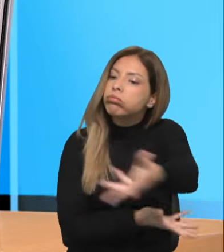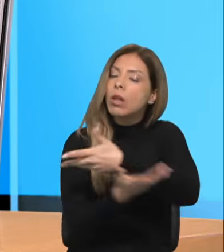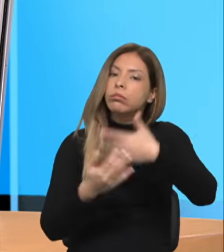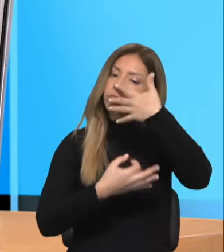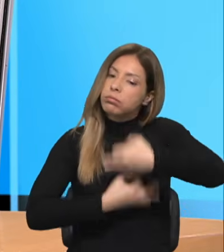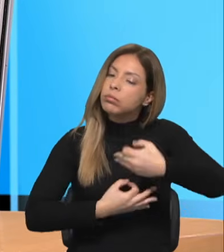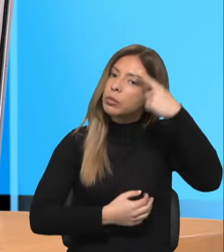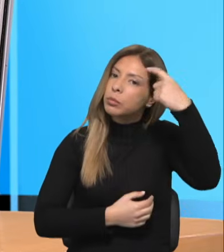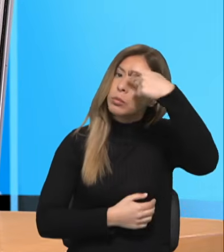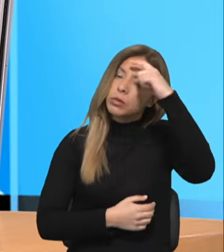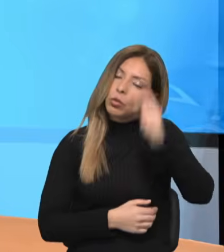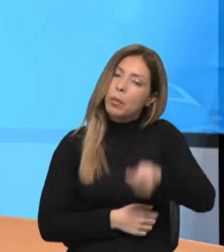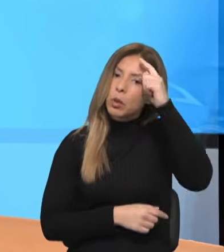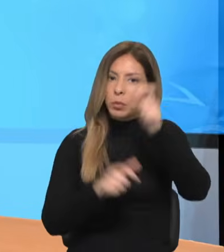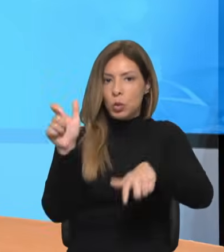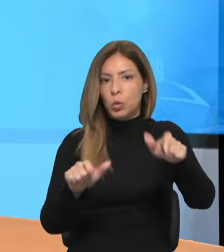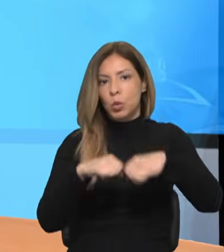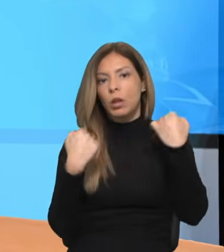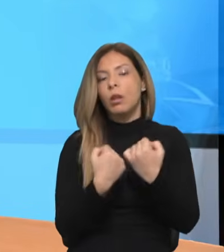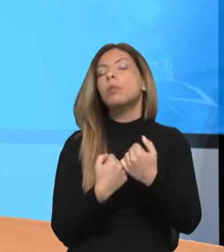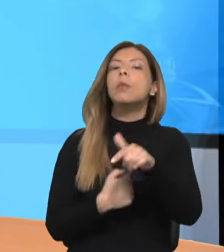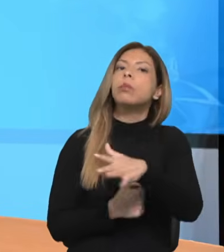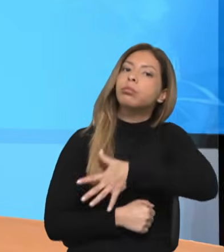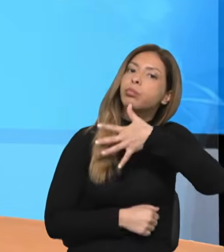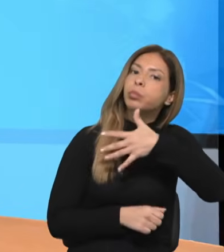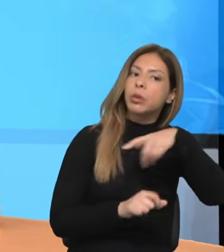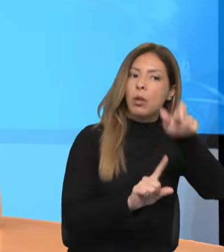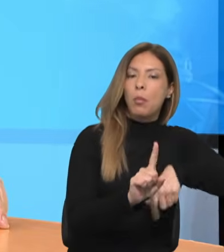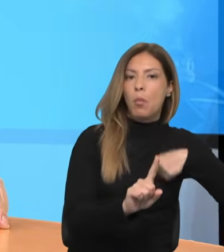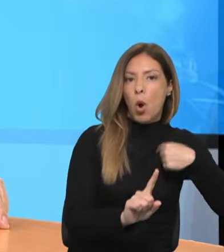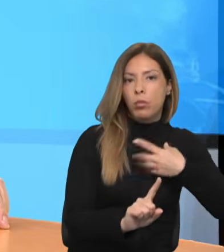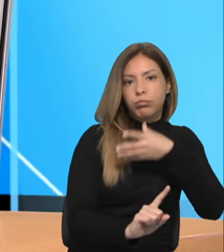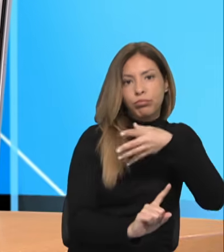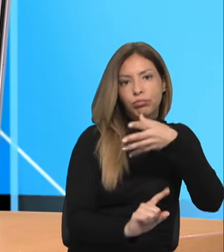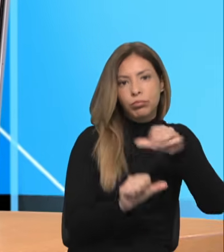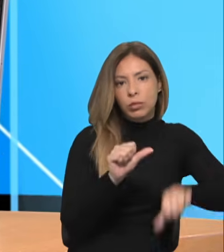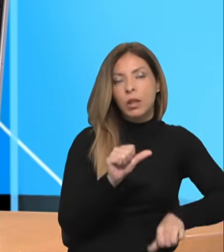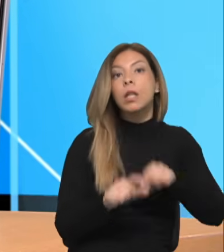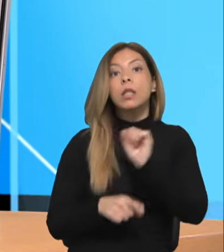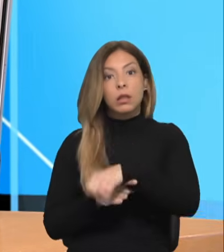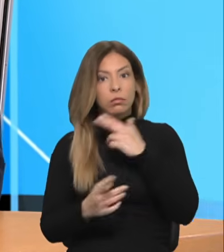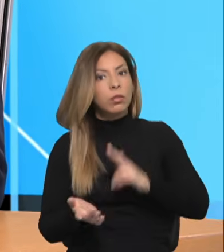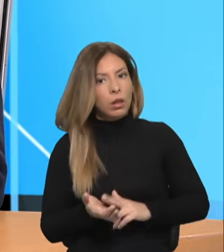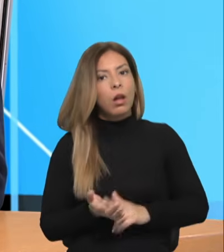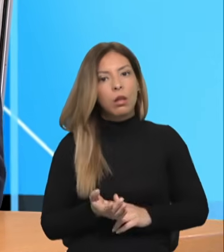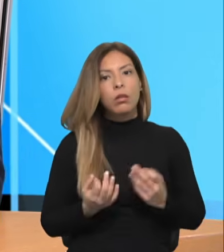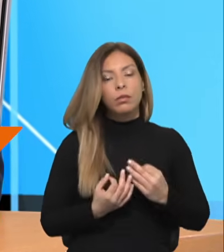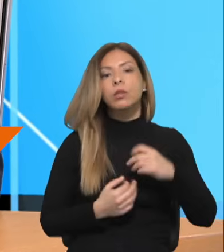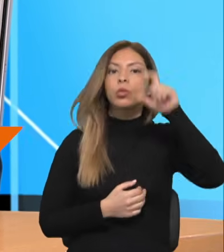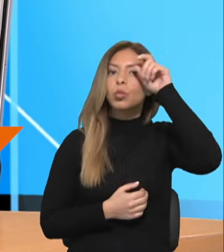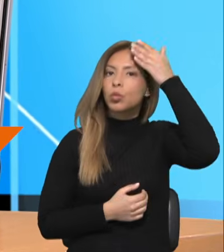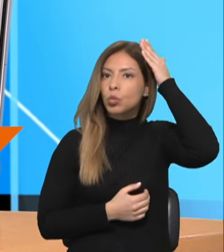pessoa. Temas que estão também no discurso de António José Seguro? Sim, sem dúvida. António José